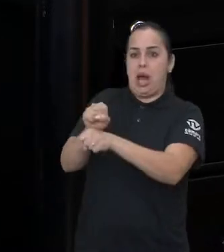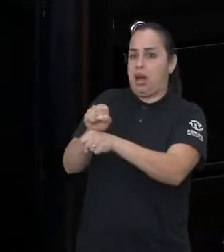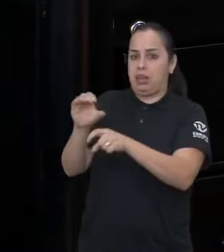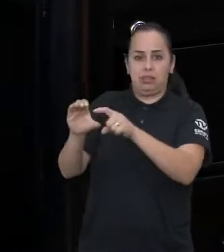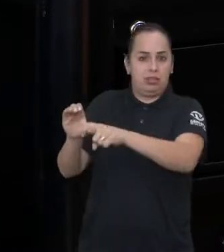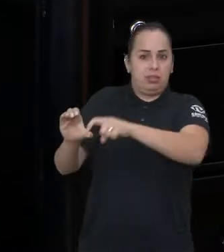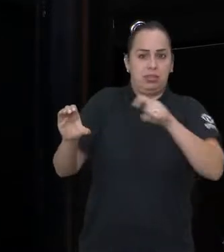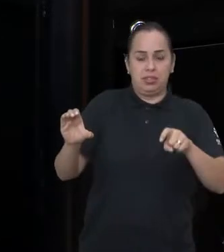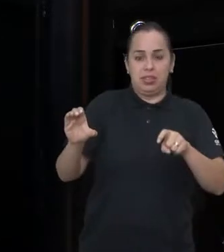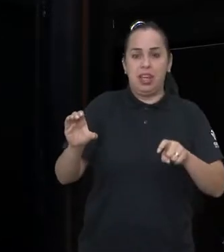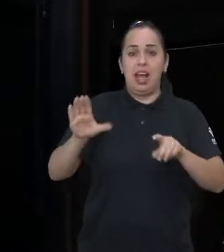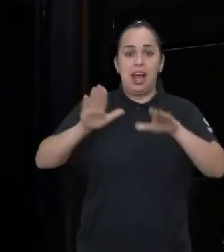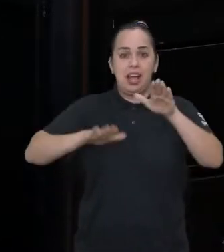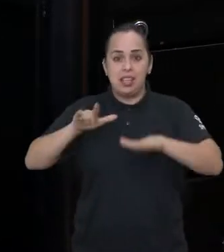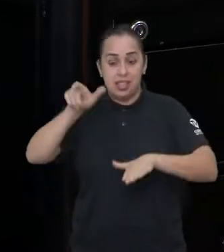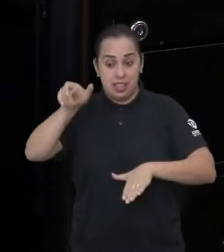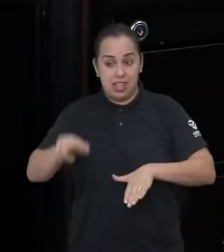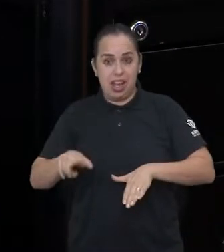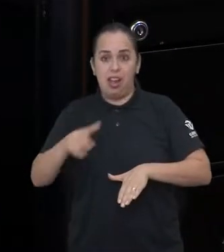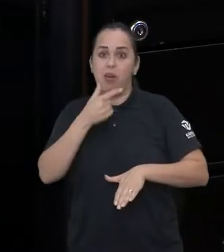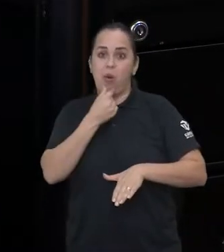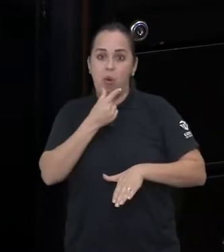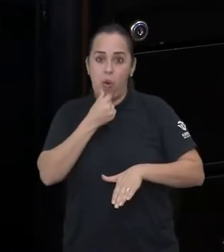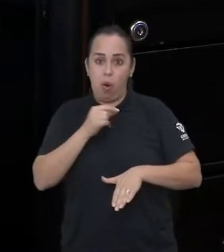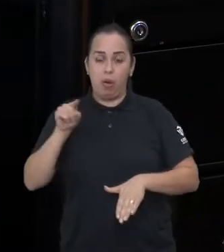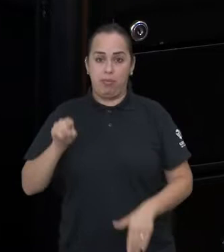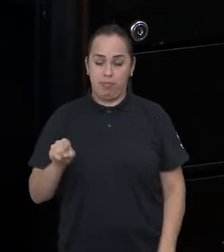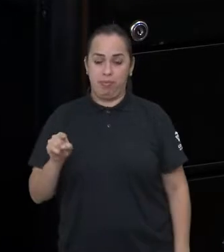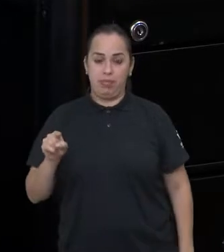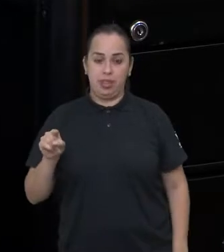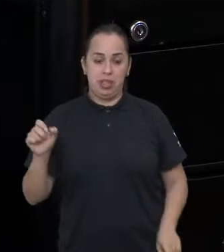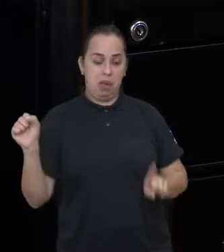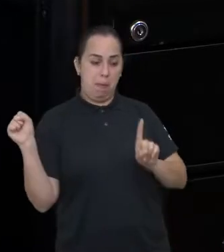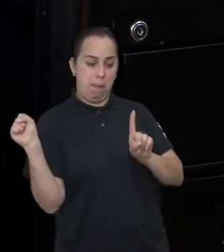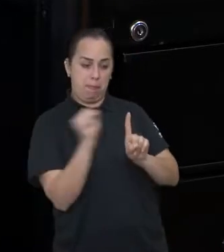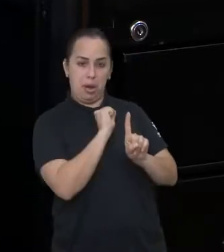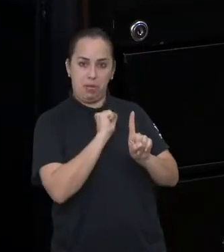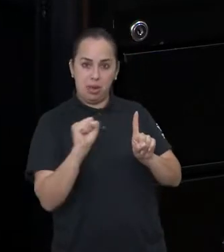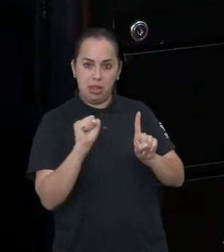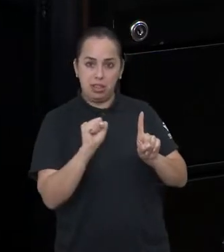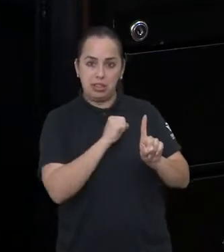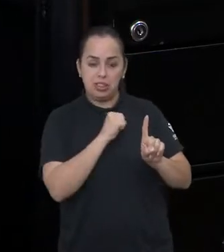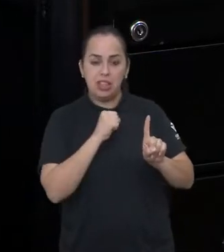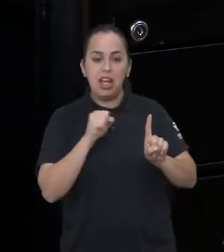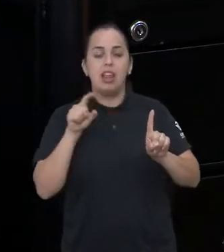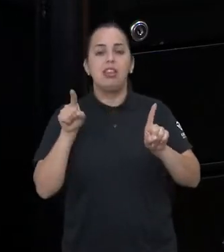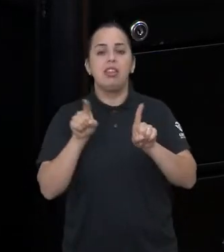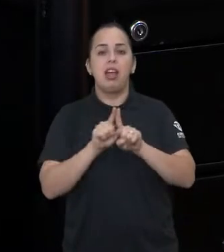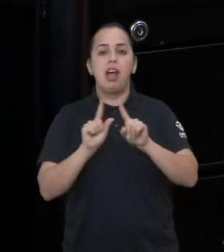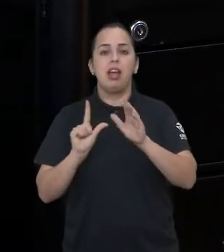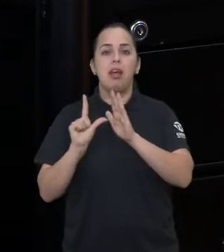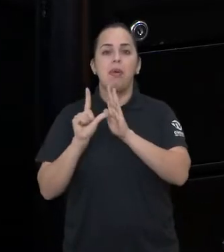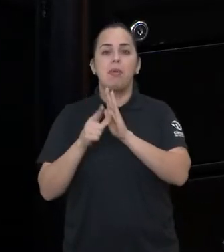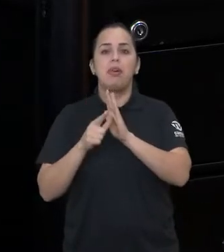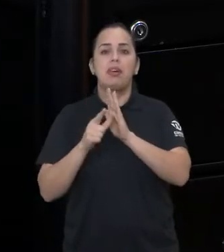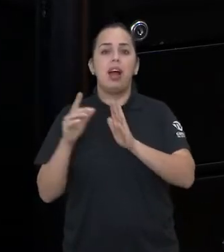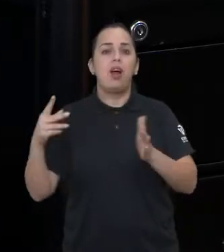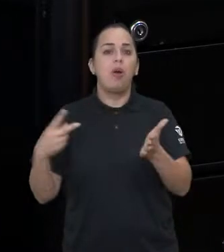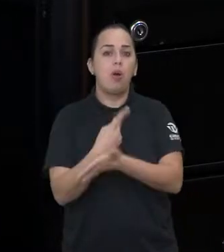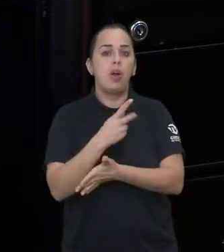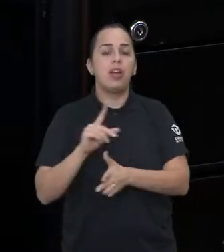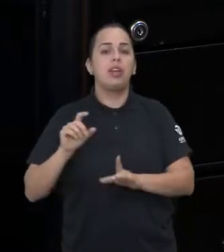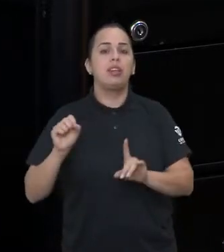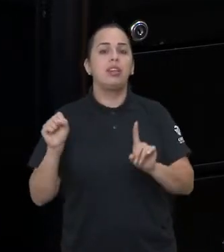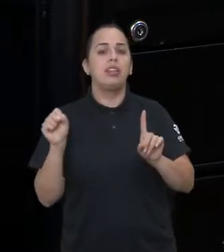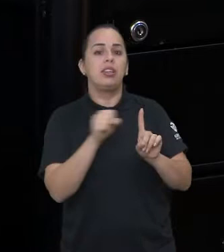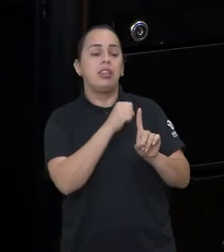muita das vezes o agressor não é o ciclo de violência como a gente entende é e a partir do